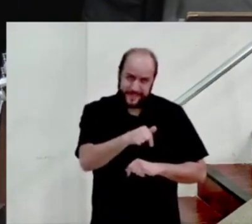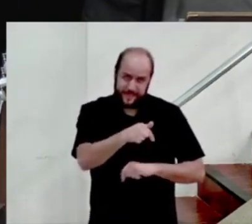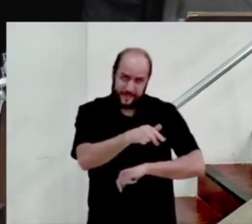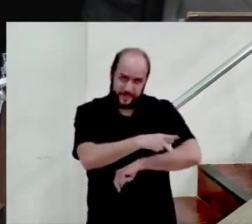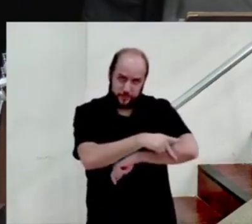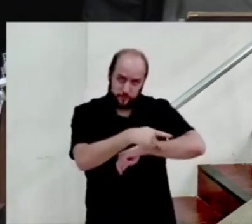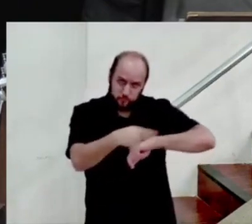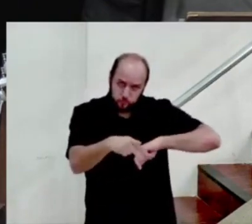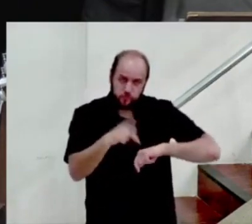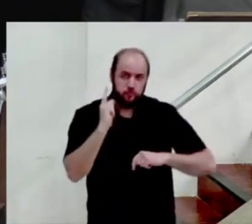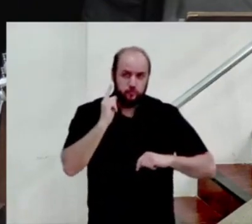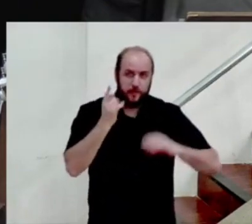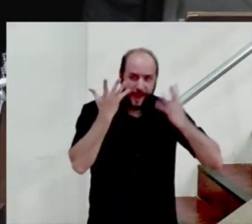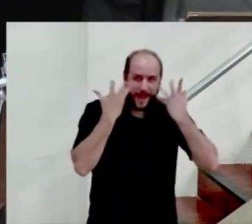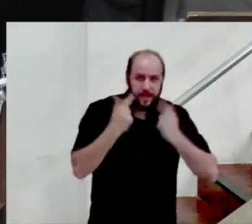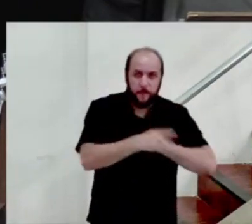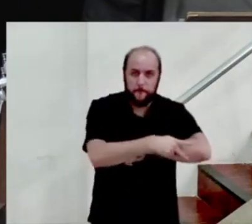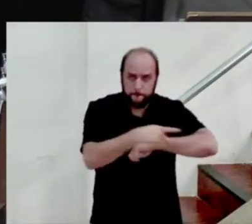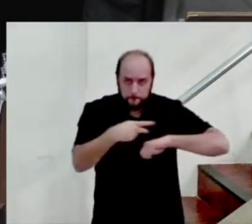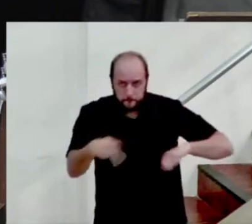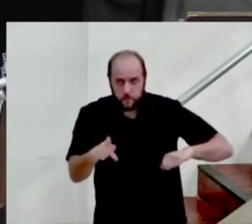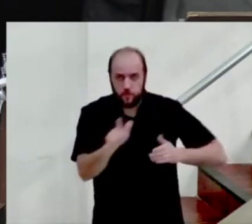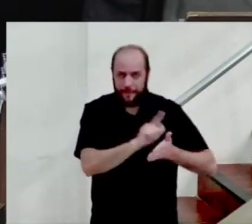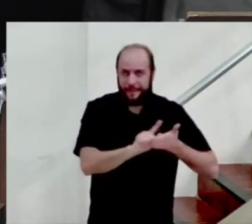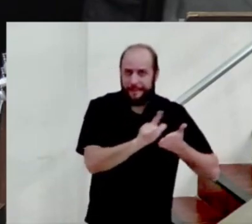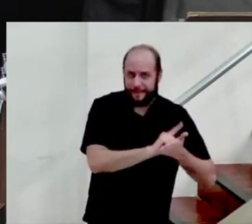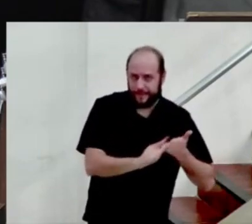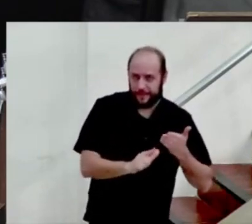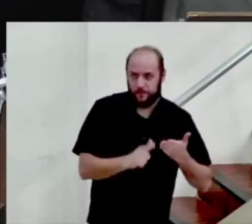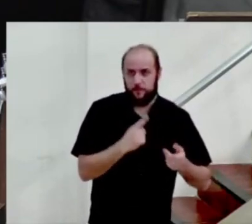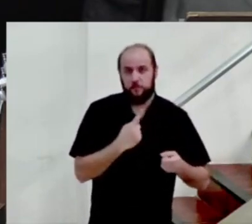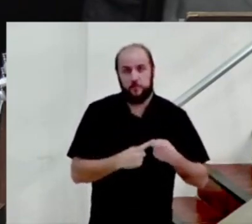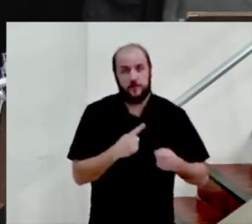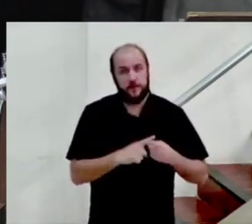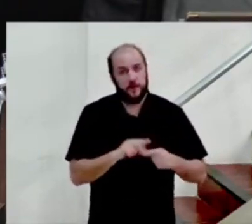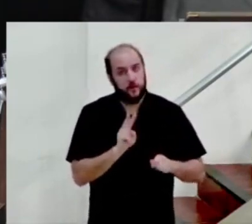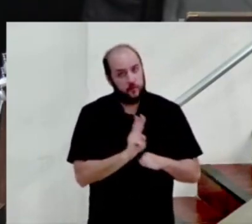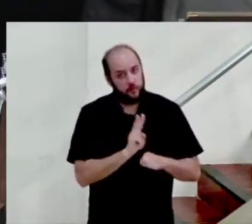animais limpos, animais puros, tinha a ver com a preservação da vida